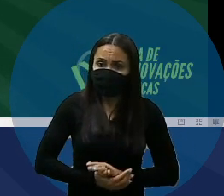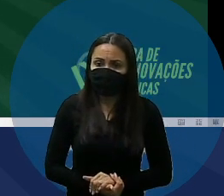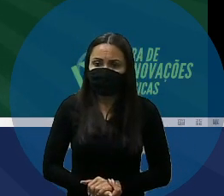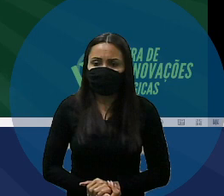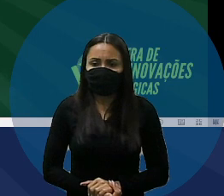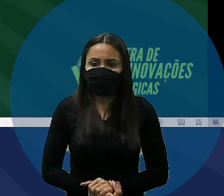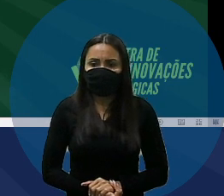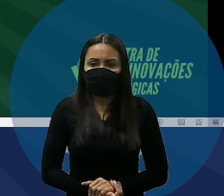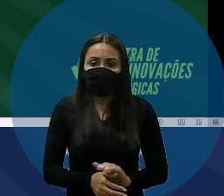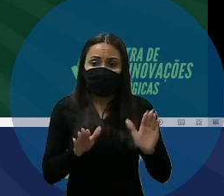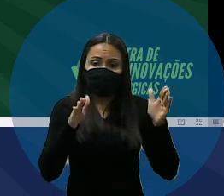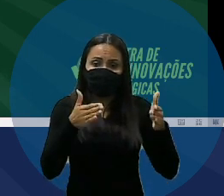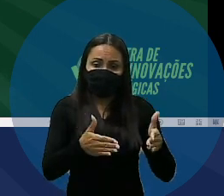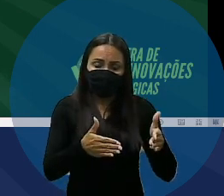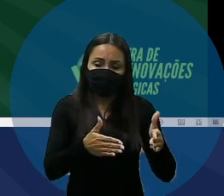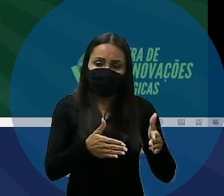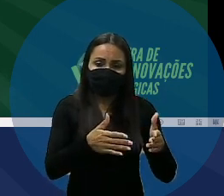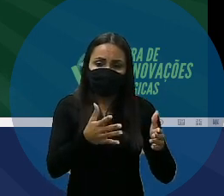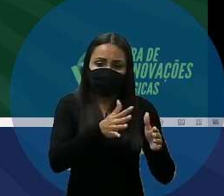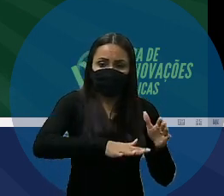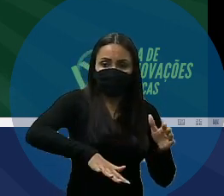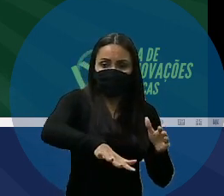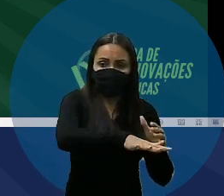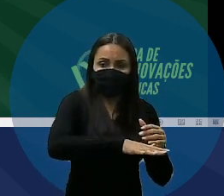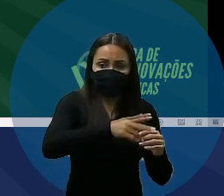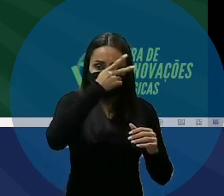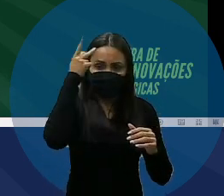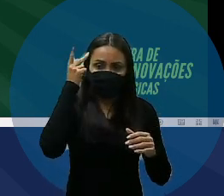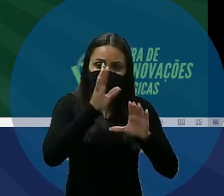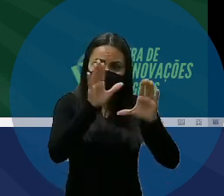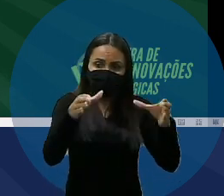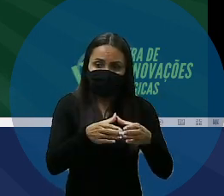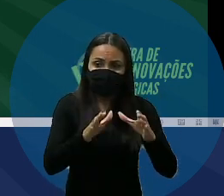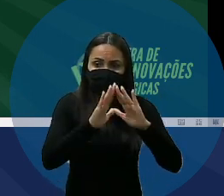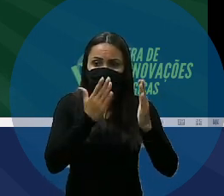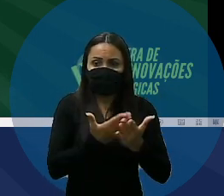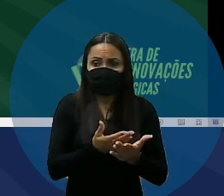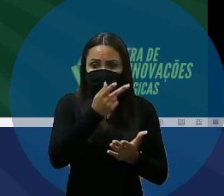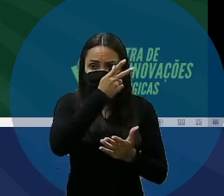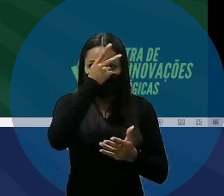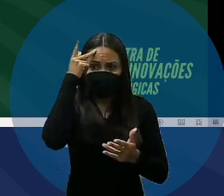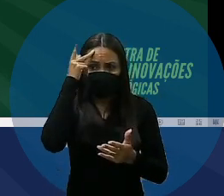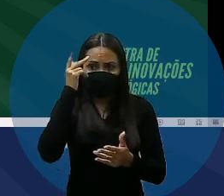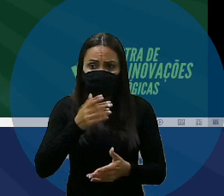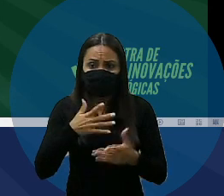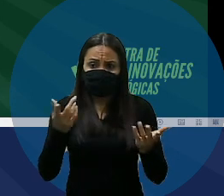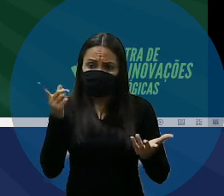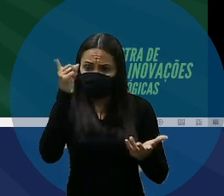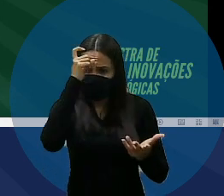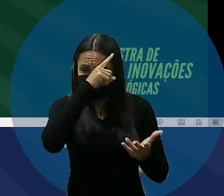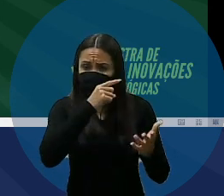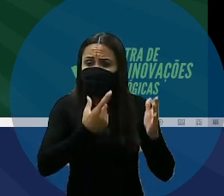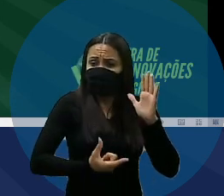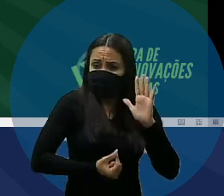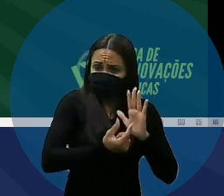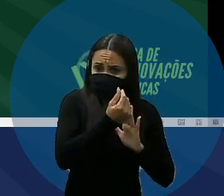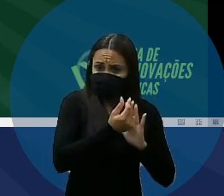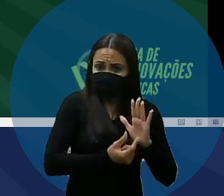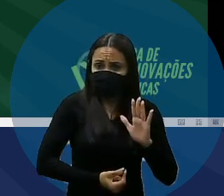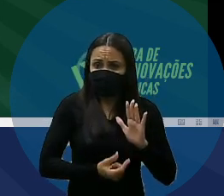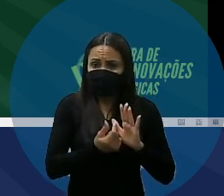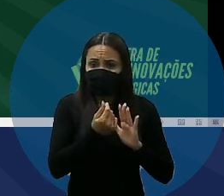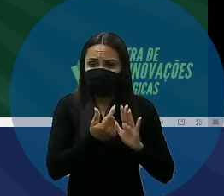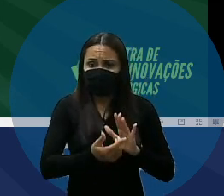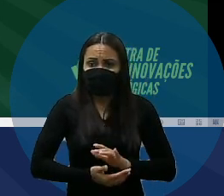O público-alvo, a comunidade escolar e pessoas que estejam com dificuldades financeiras em quitar eventuais dívidas